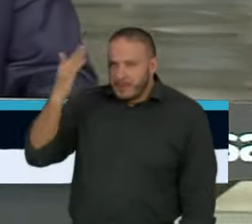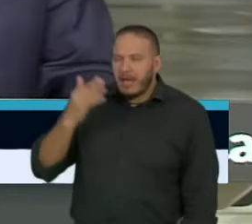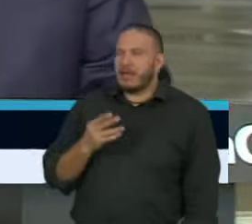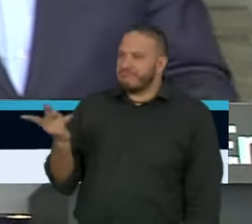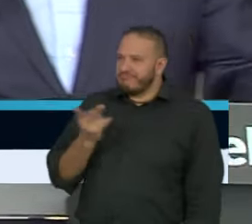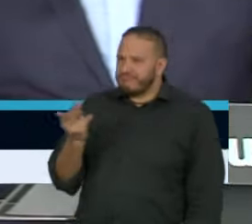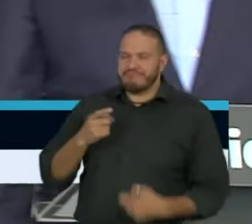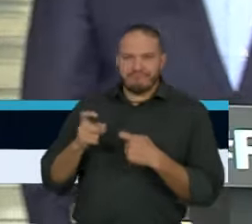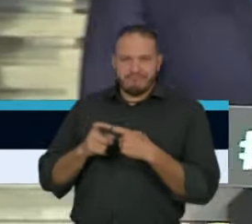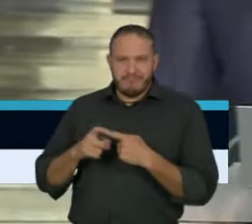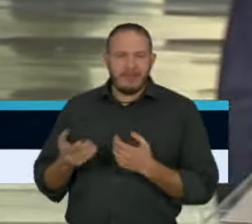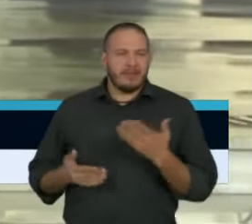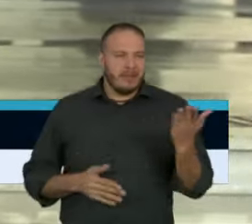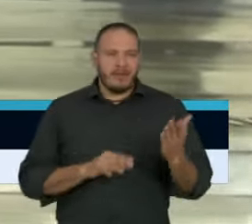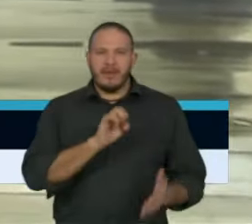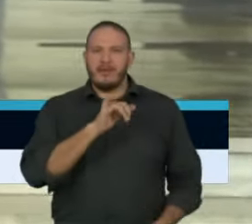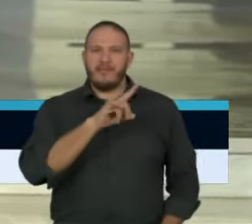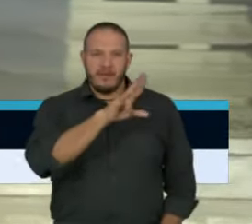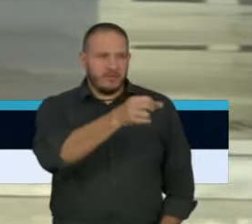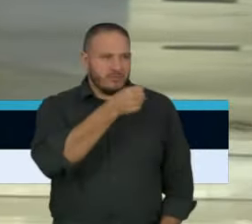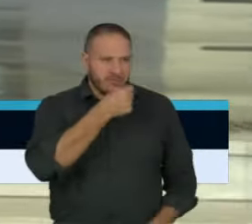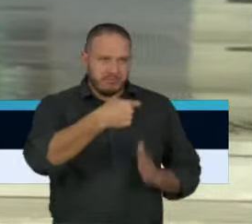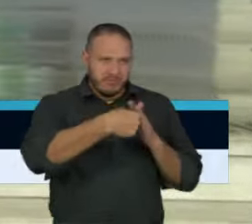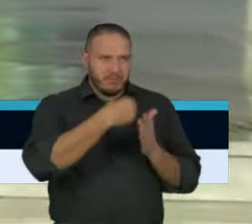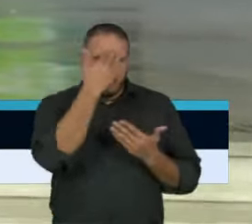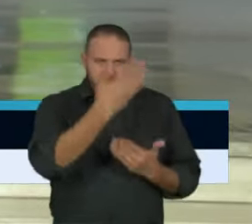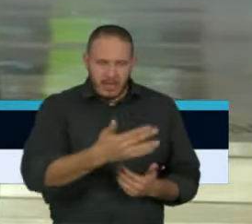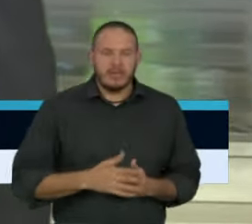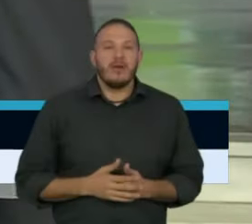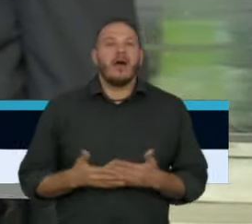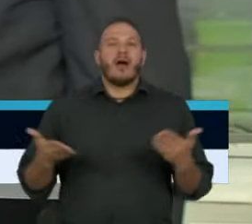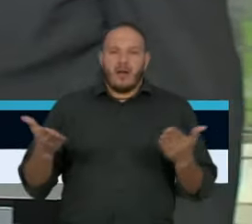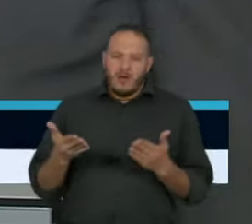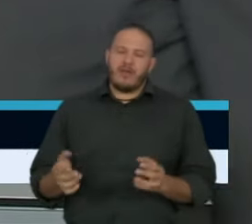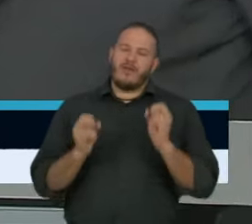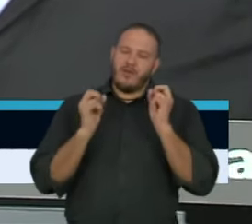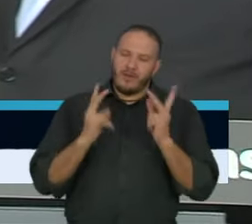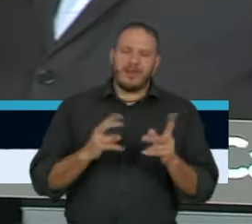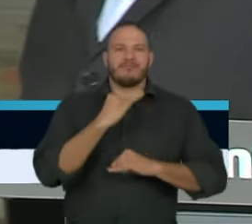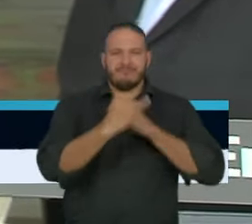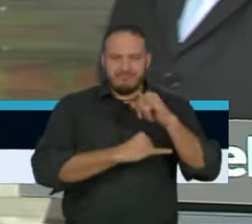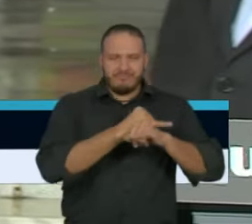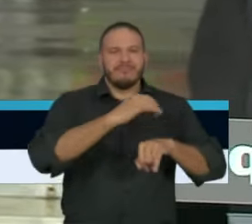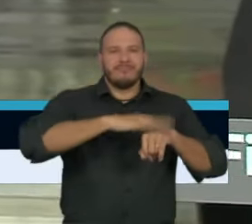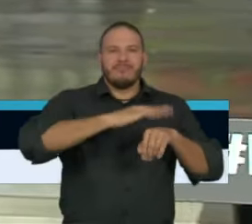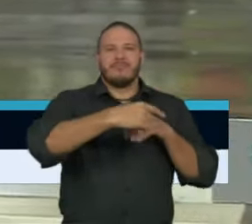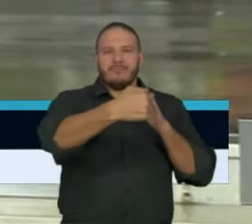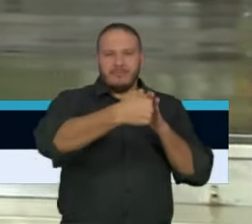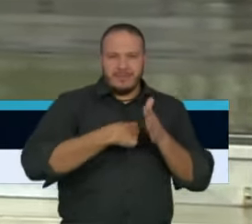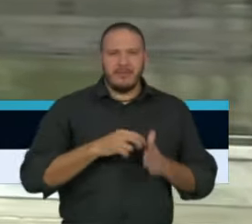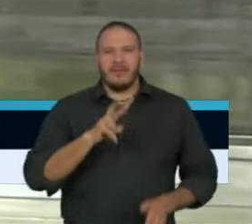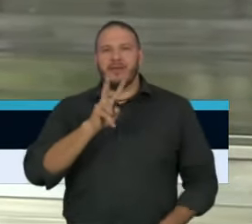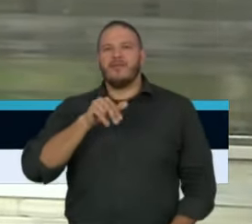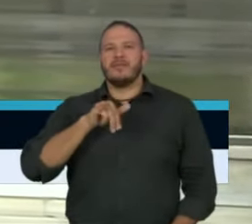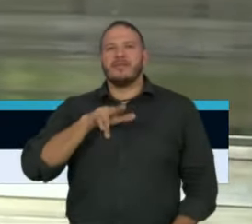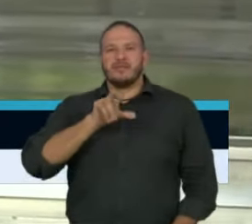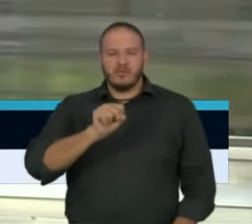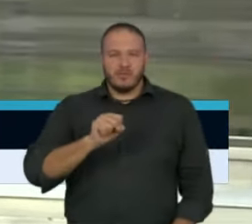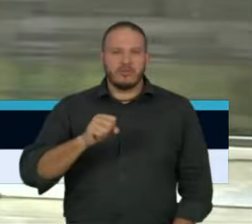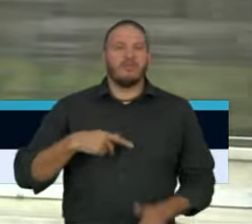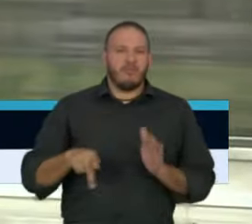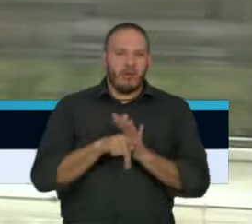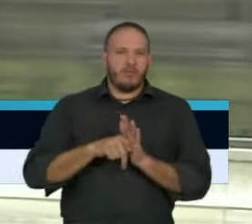doutor Guerma. Evandro, obrigado pela pergunta. Agora sim, vamos online com o jornalista Vinícius Passarelli, da